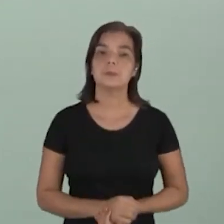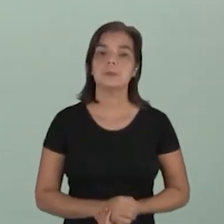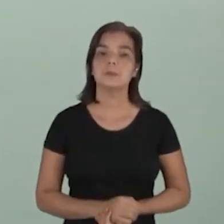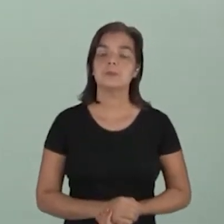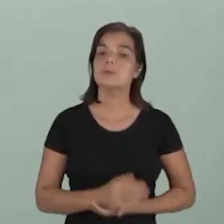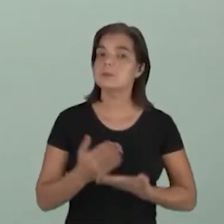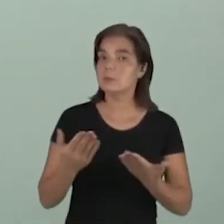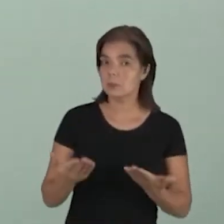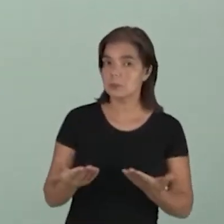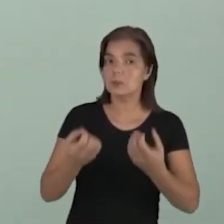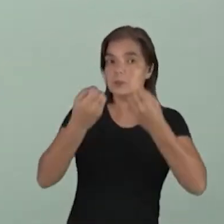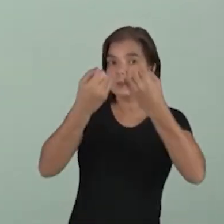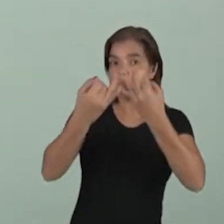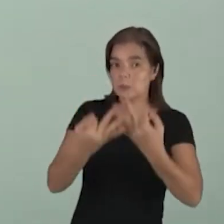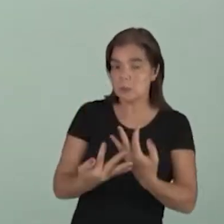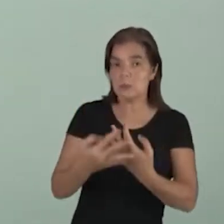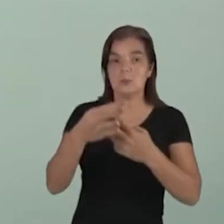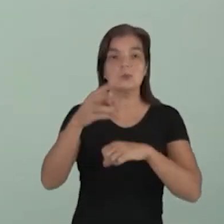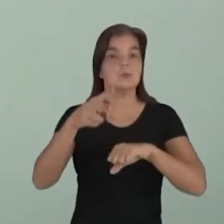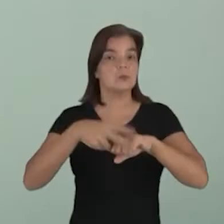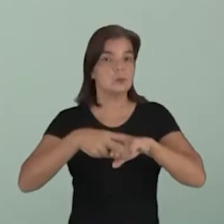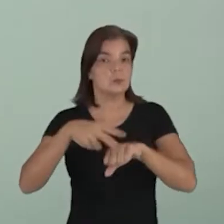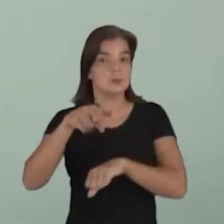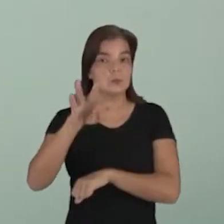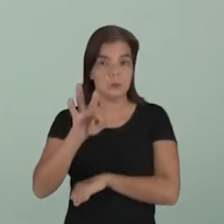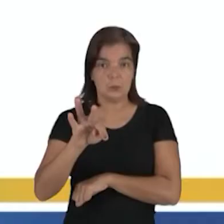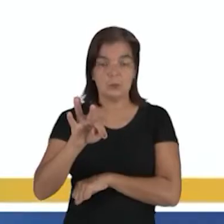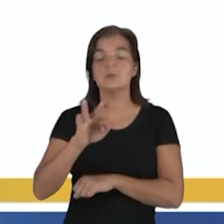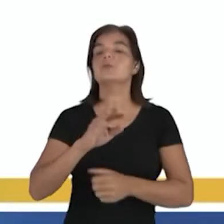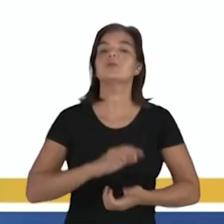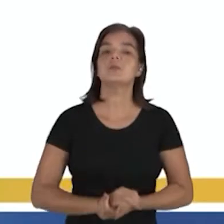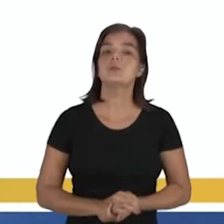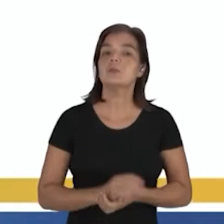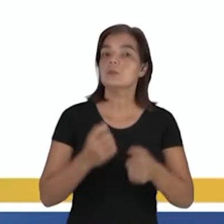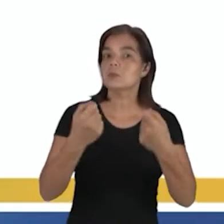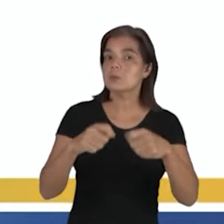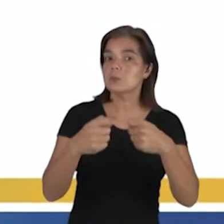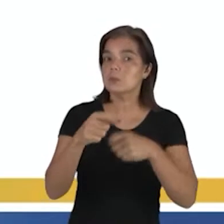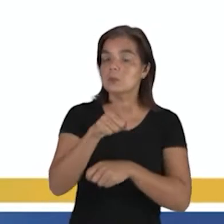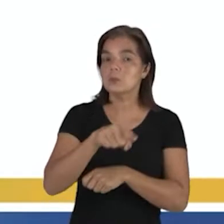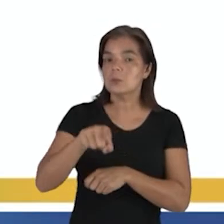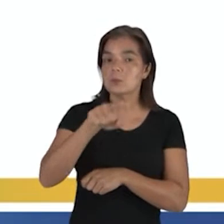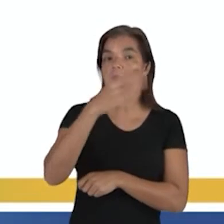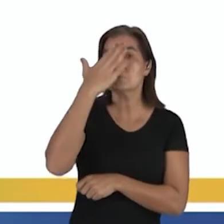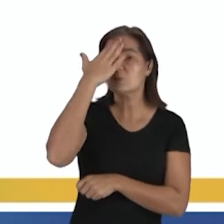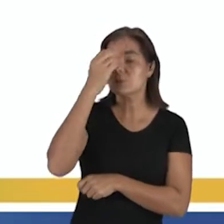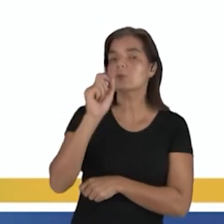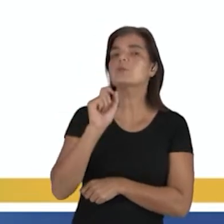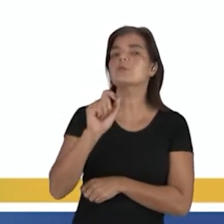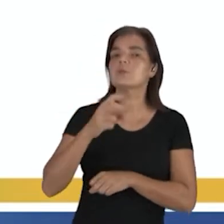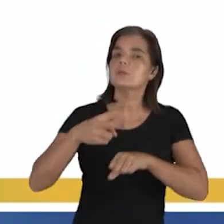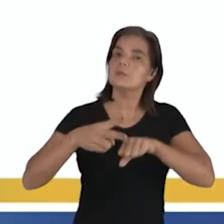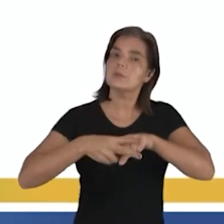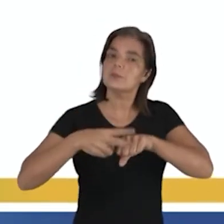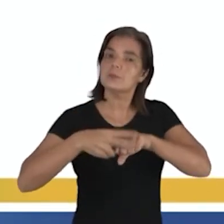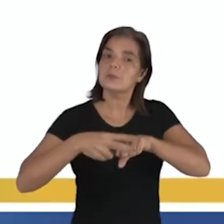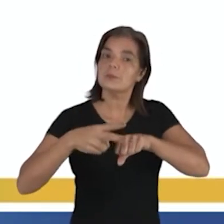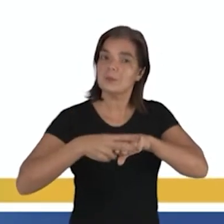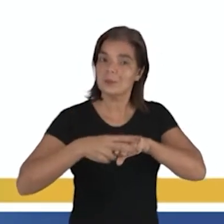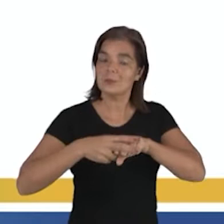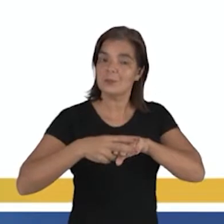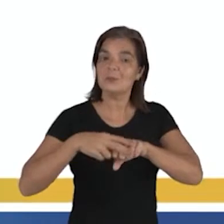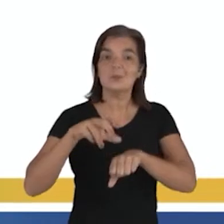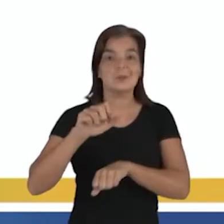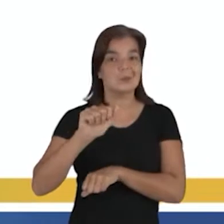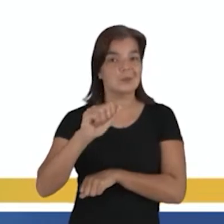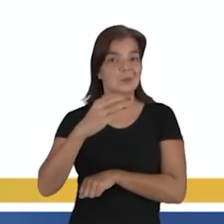transitivos. E para a gente falar em transitividade verbal, eu preciso que vocês saibam o que é um verbo de ação,